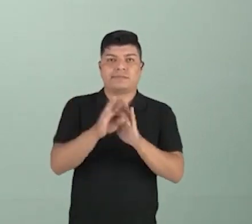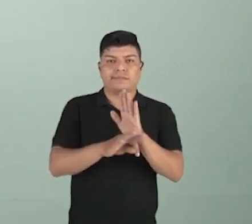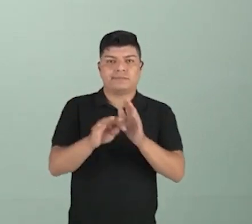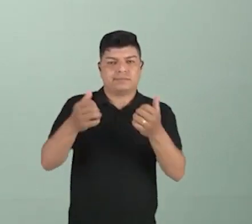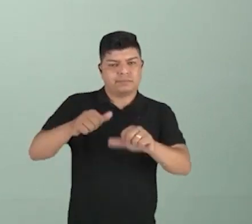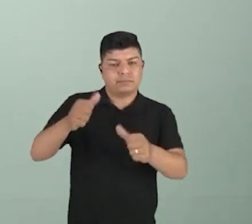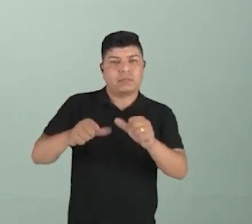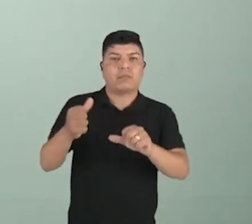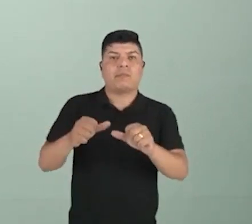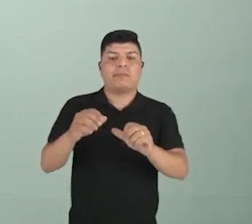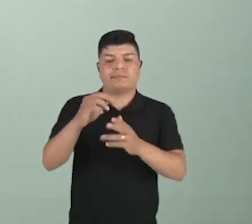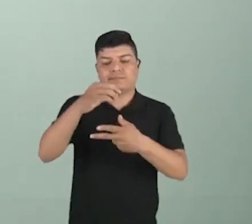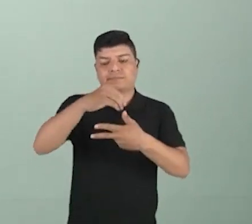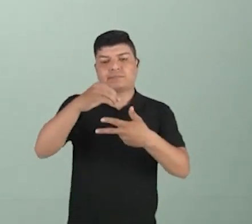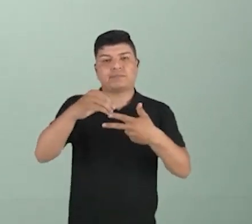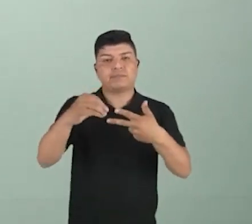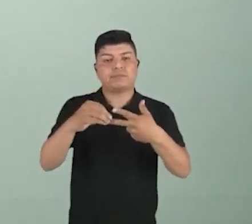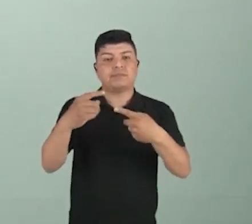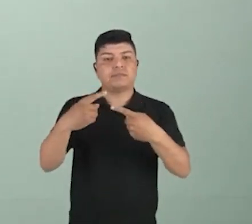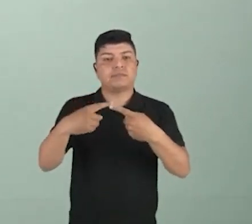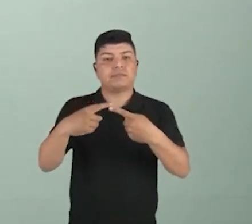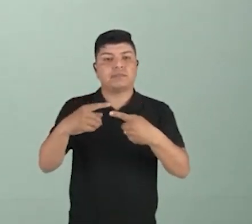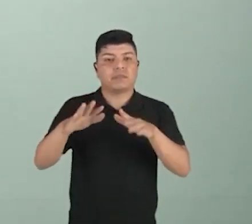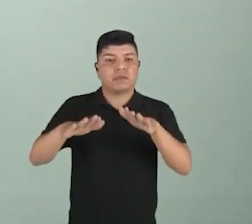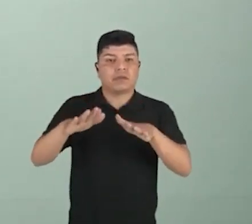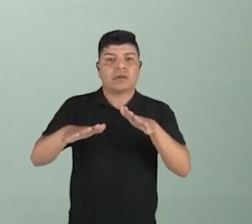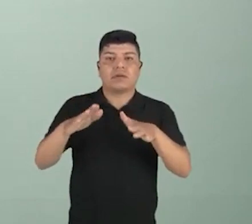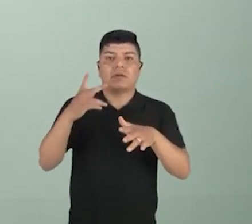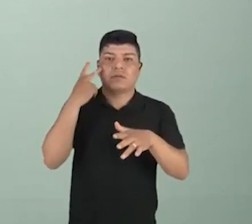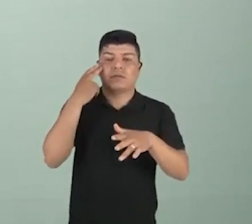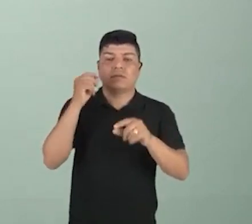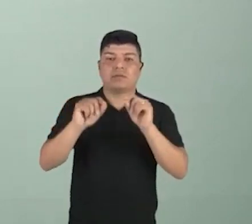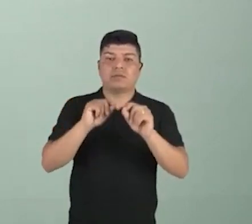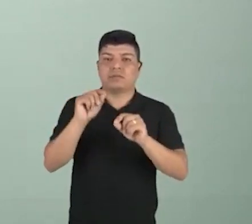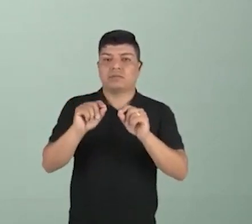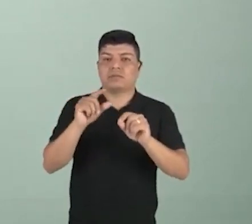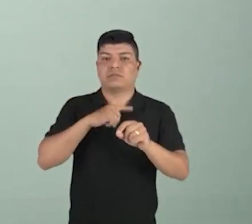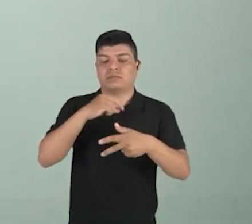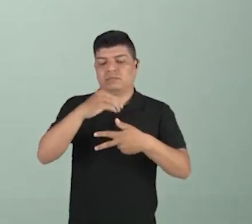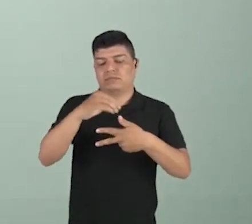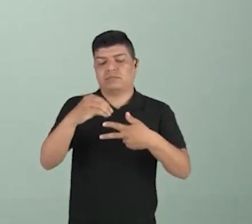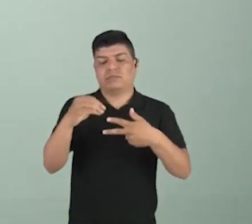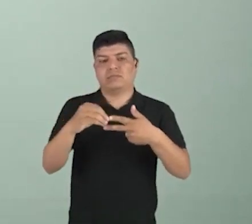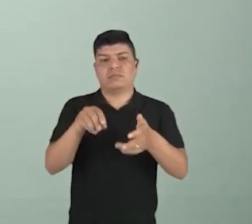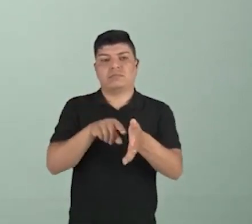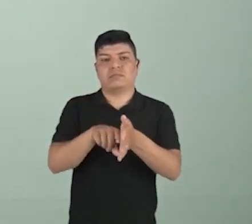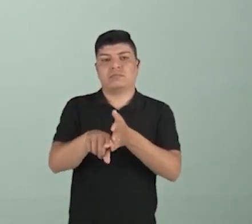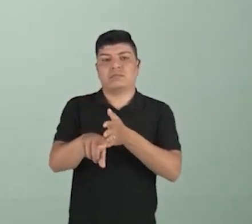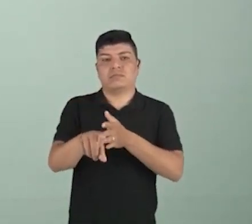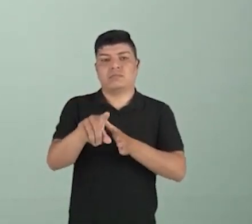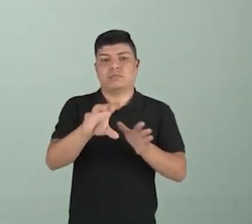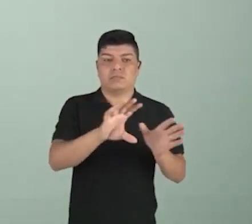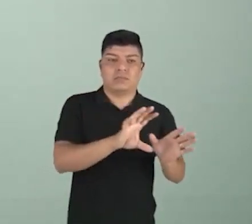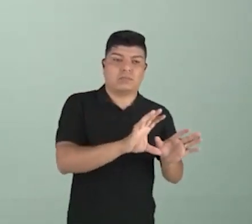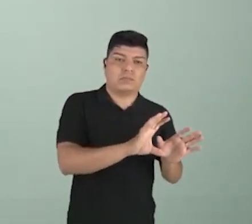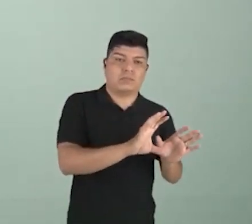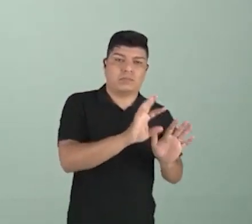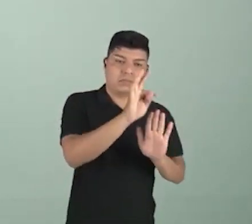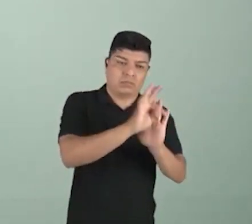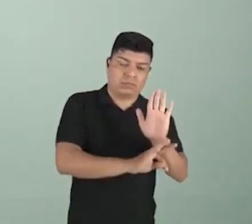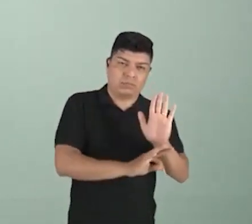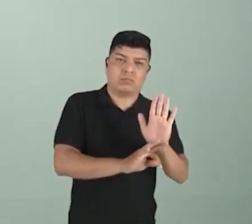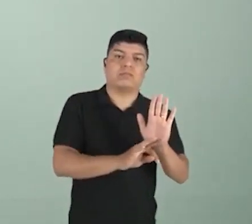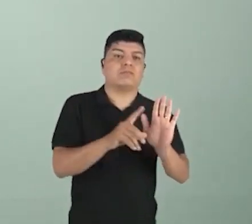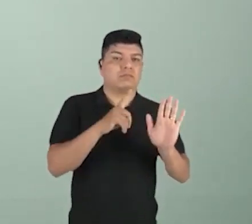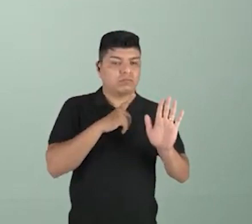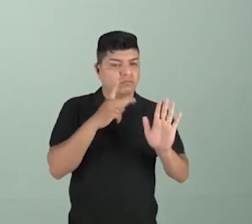da avaliação do Enem. Por quê? Normalmente as provas do Enem, elas trabalham com questões mais contextualizadas. Ela